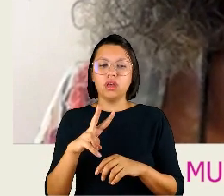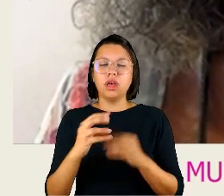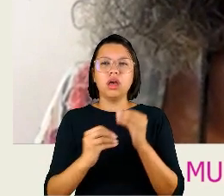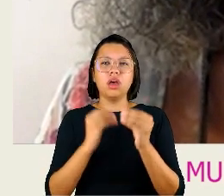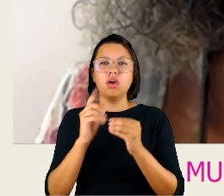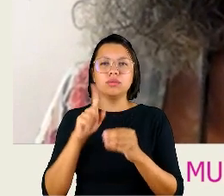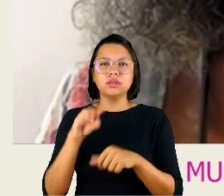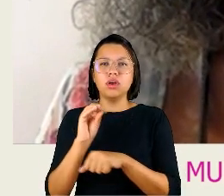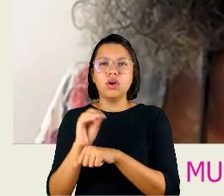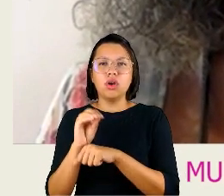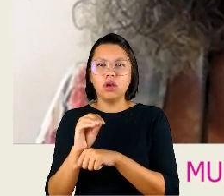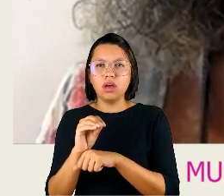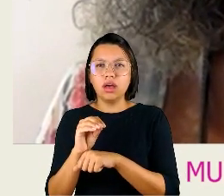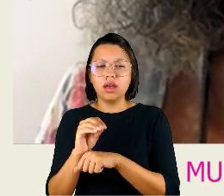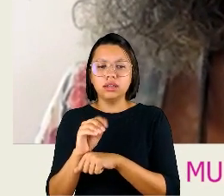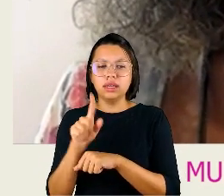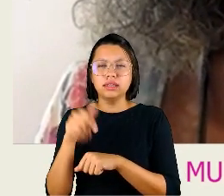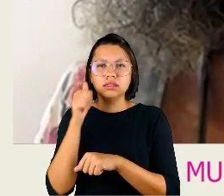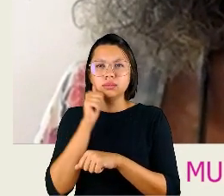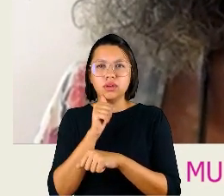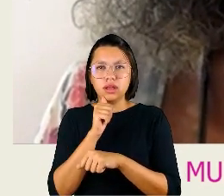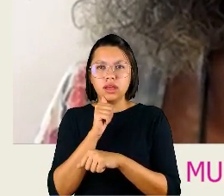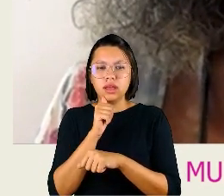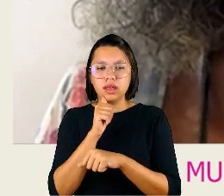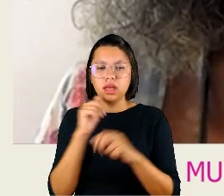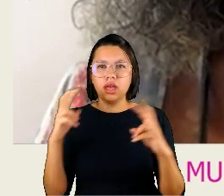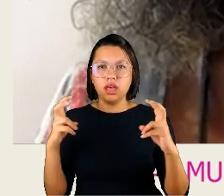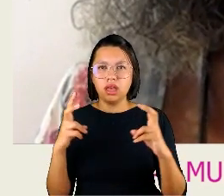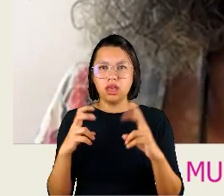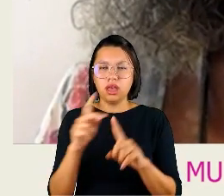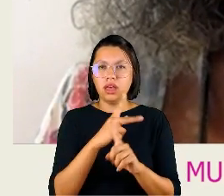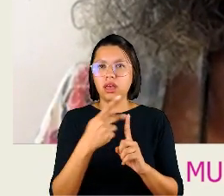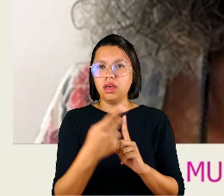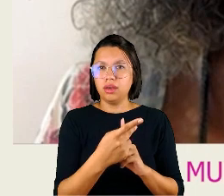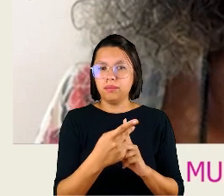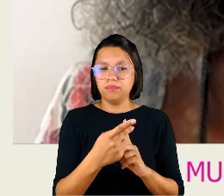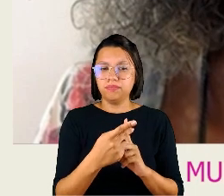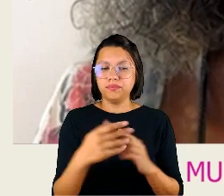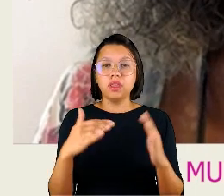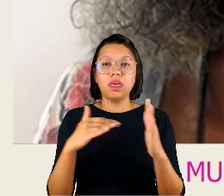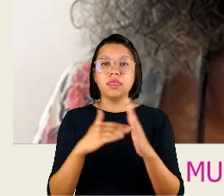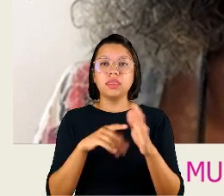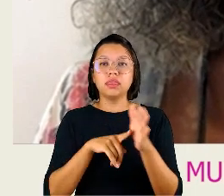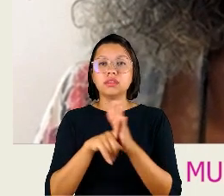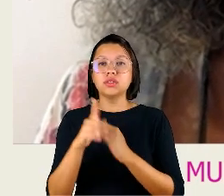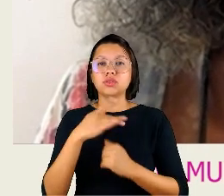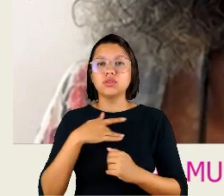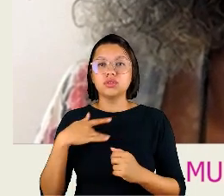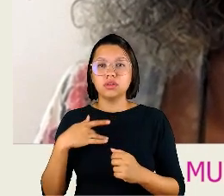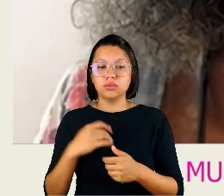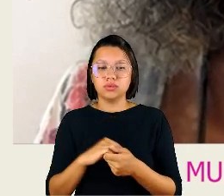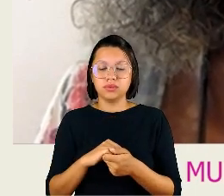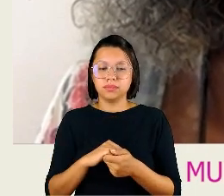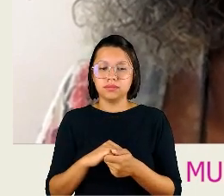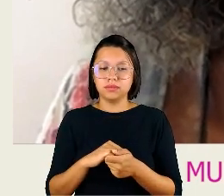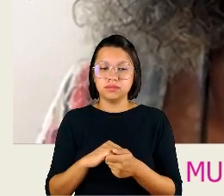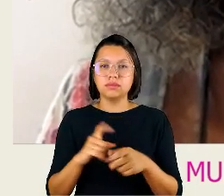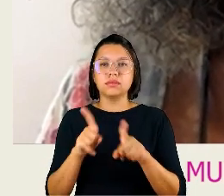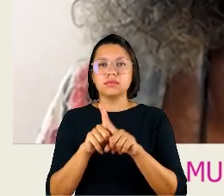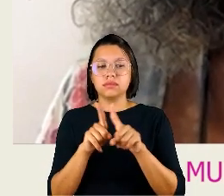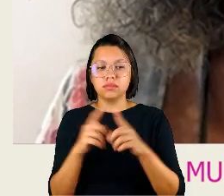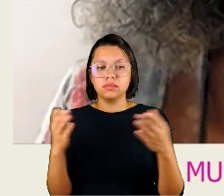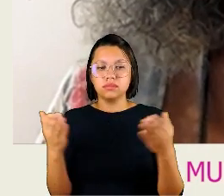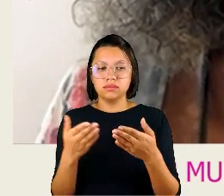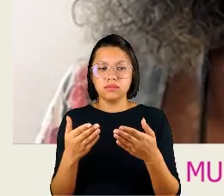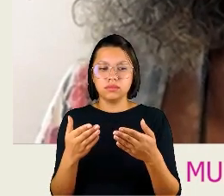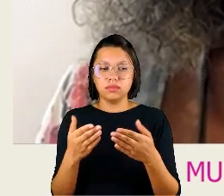são tratadas as mulheres do campo que litigam no previdenciário e até nas questões de saúde, e inclusive